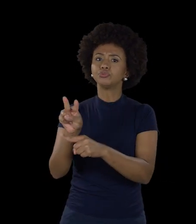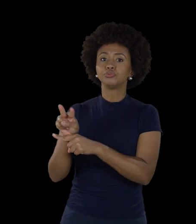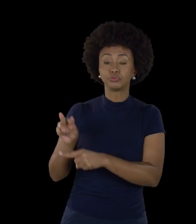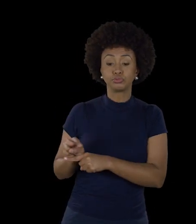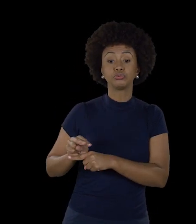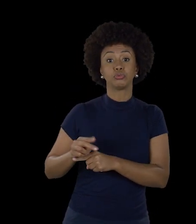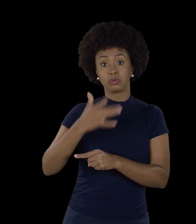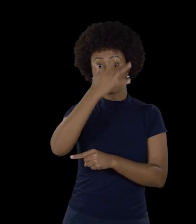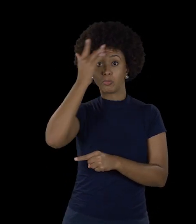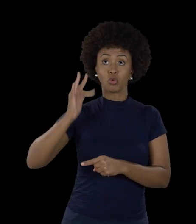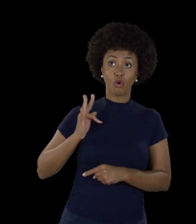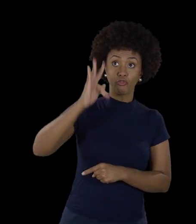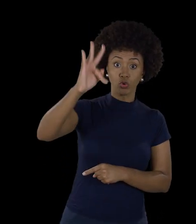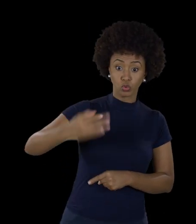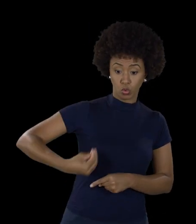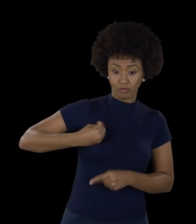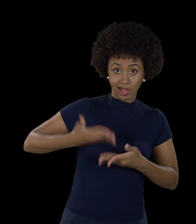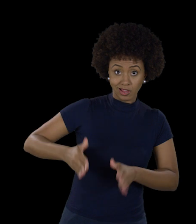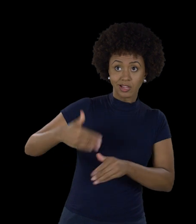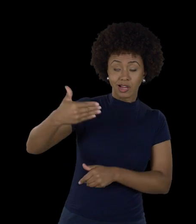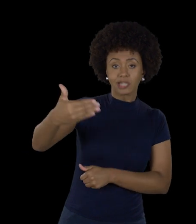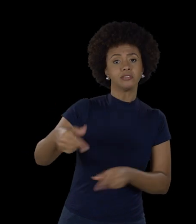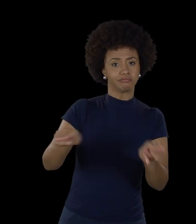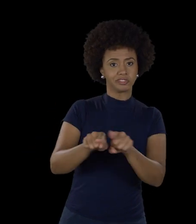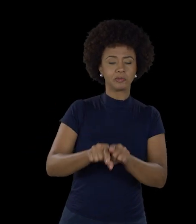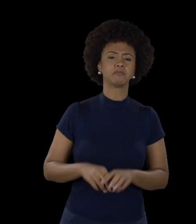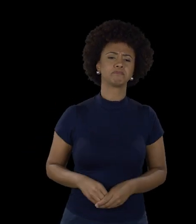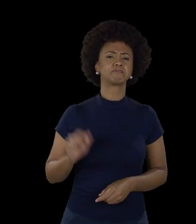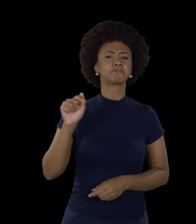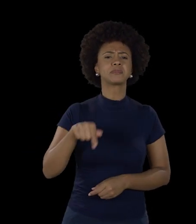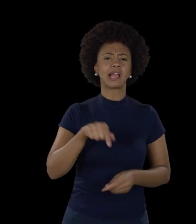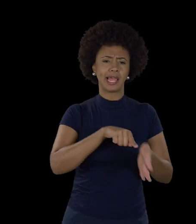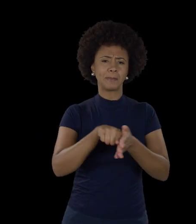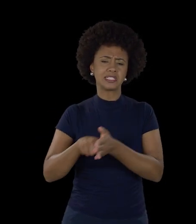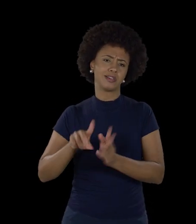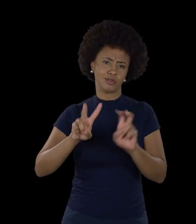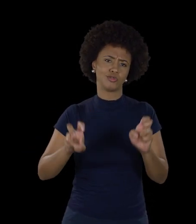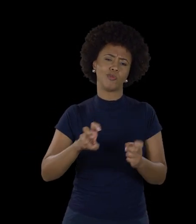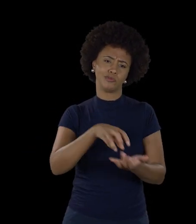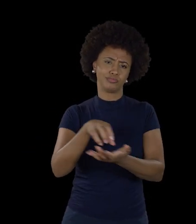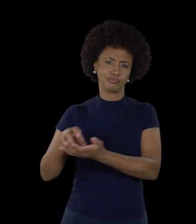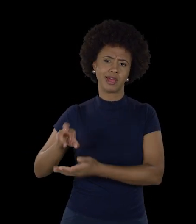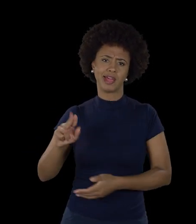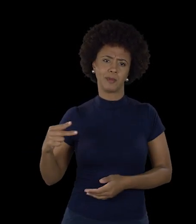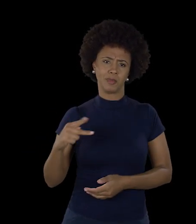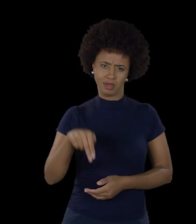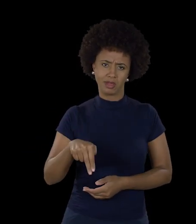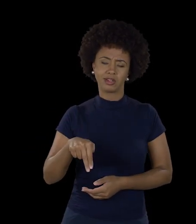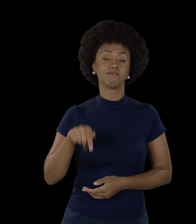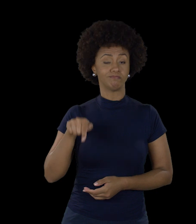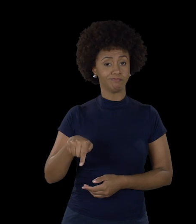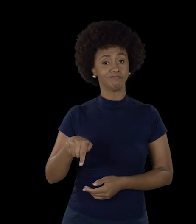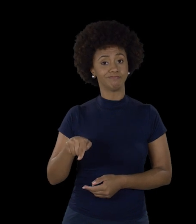gerações. Os RPPnistas, que são o tema central desse projeto, eles são um exemplo disso. São pessoas que muitas